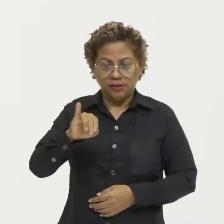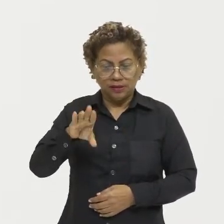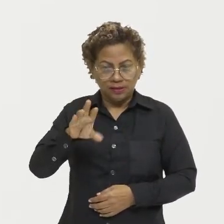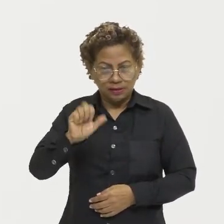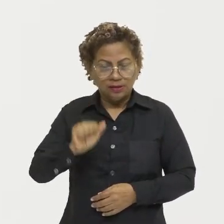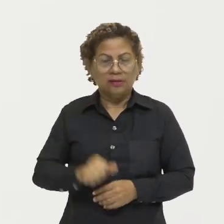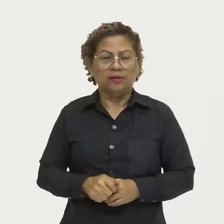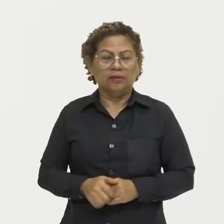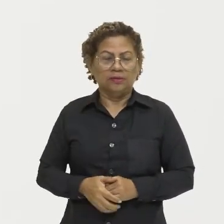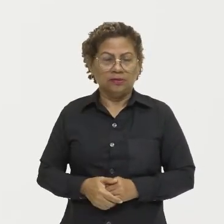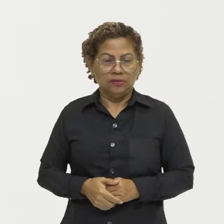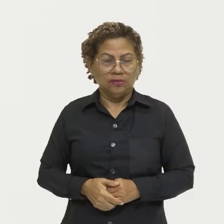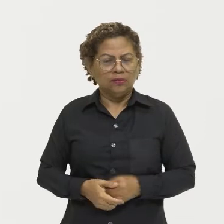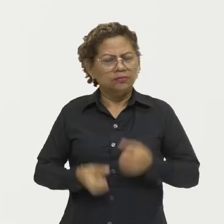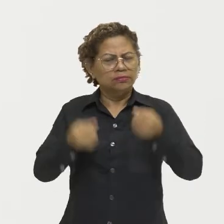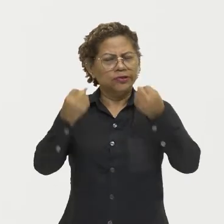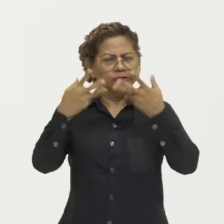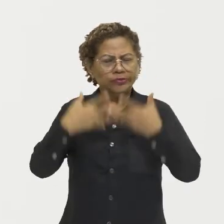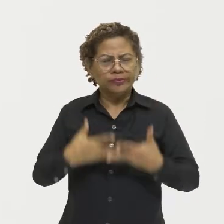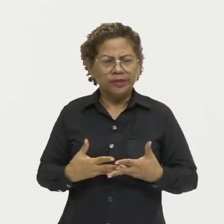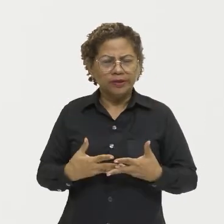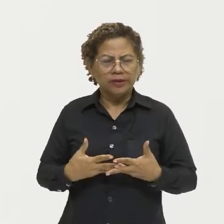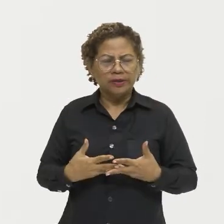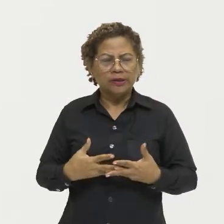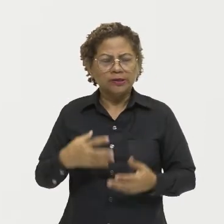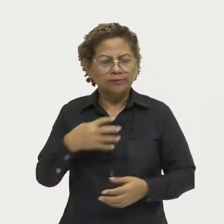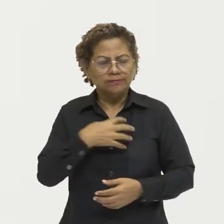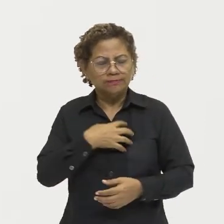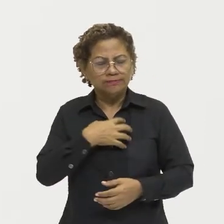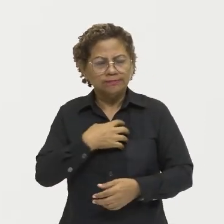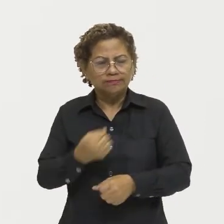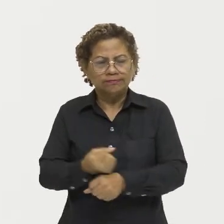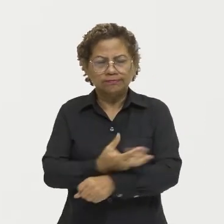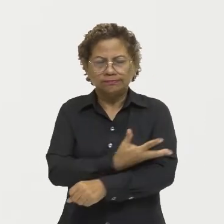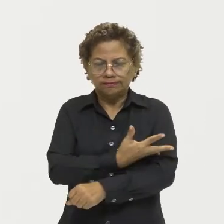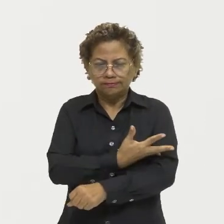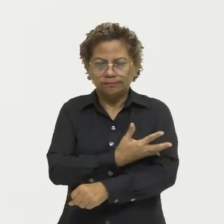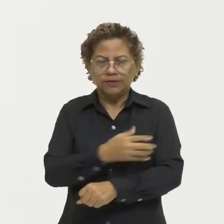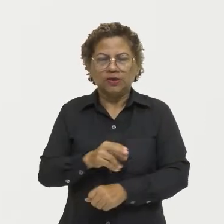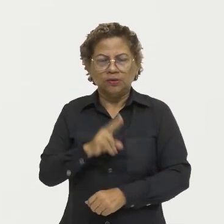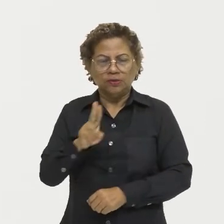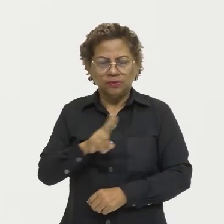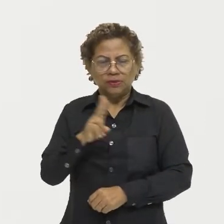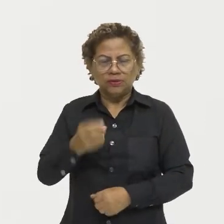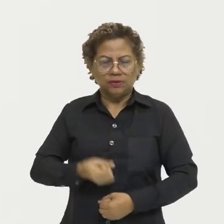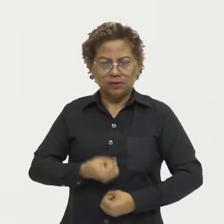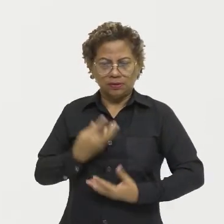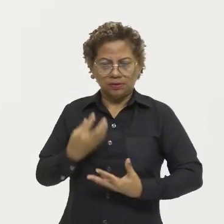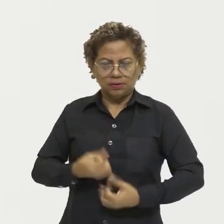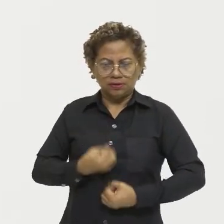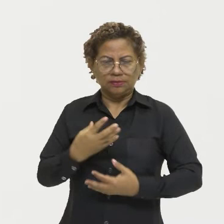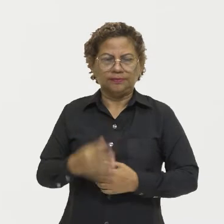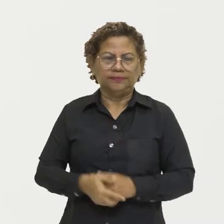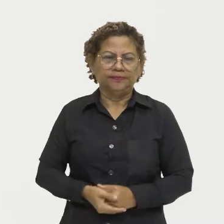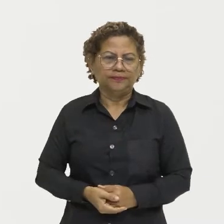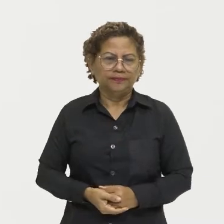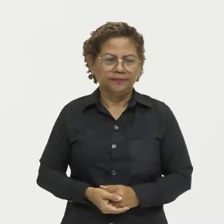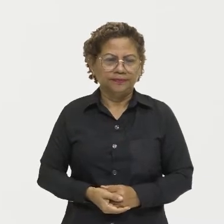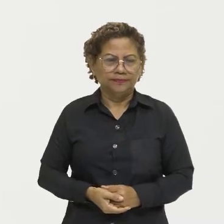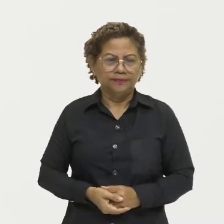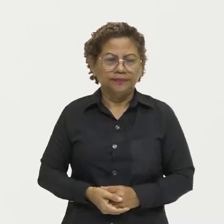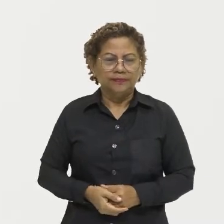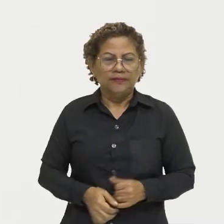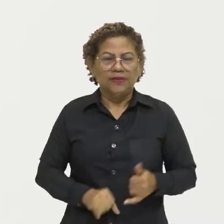tentar mostrar o que ele está sentindo, né? Através do eu poético, do eu lírico. Amantes